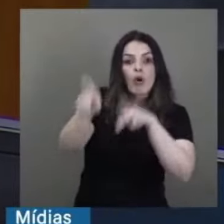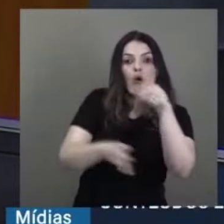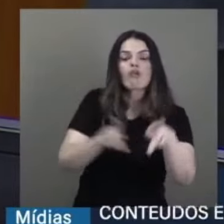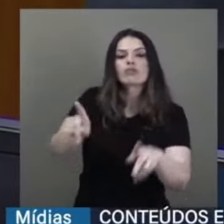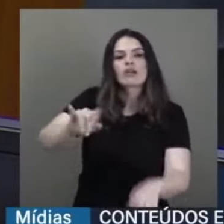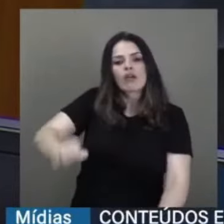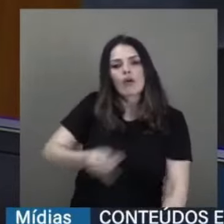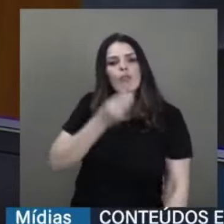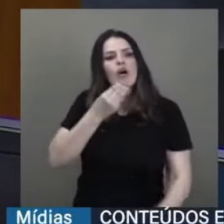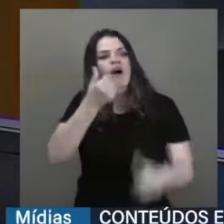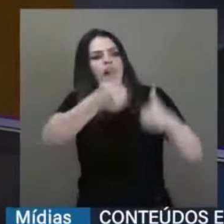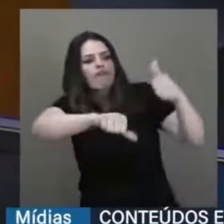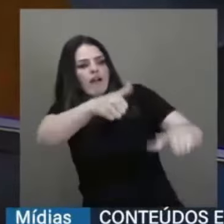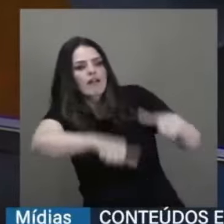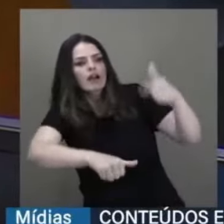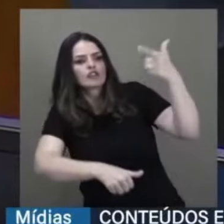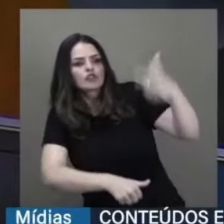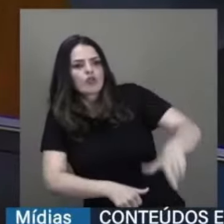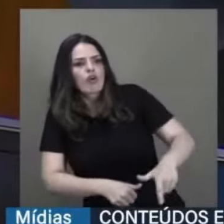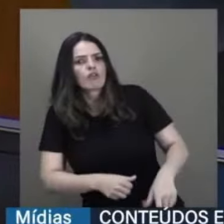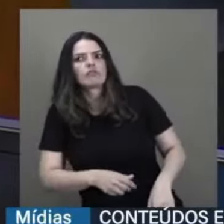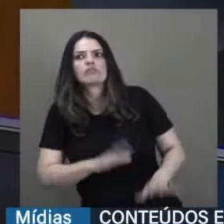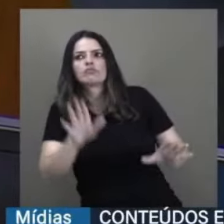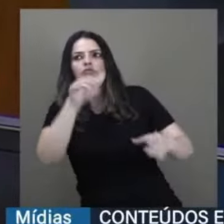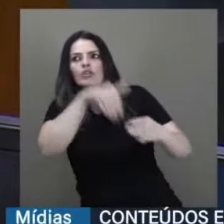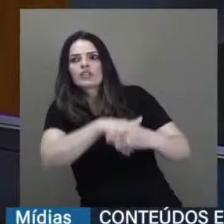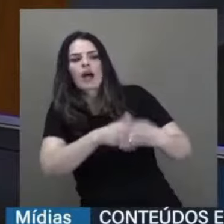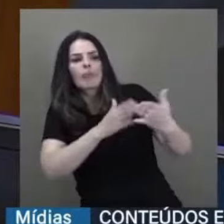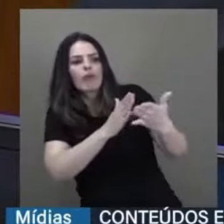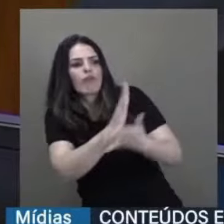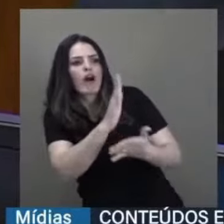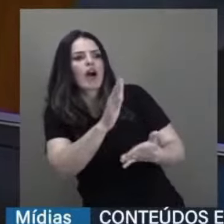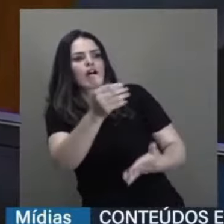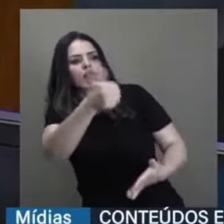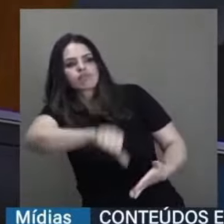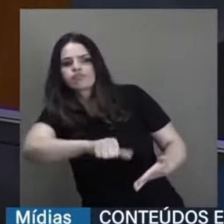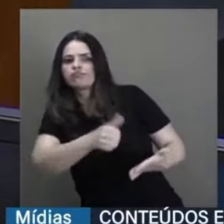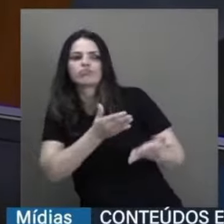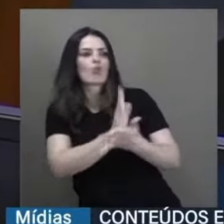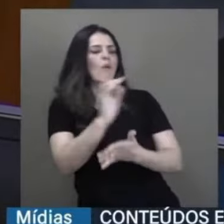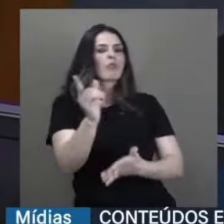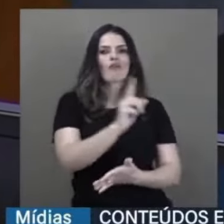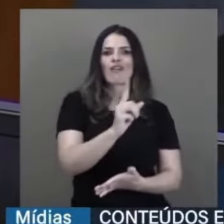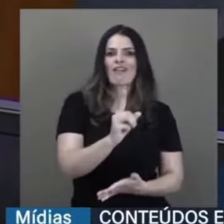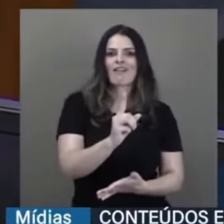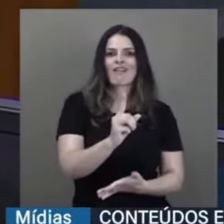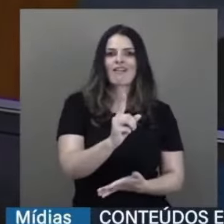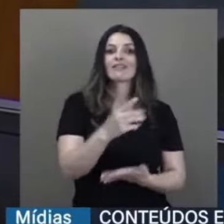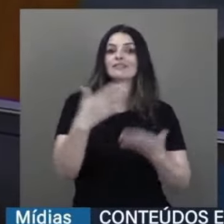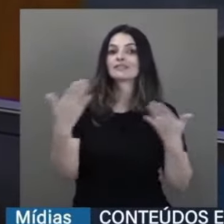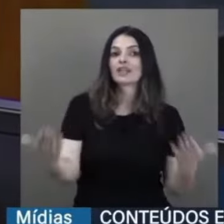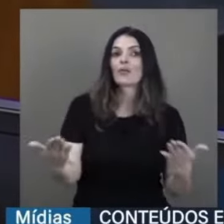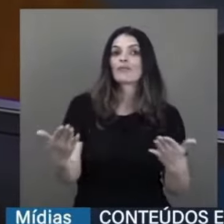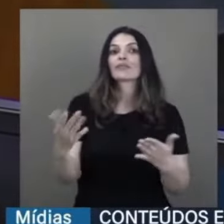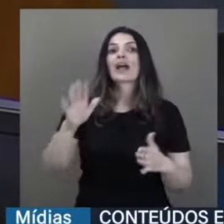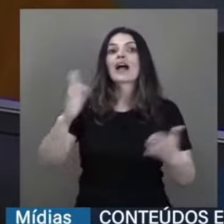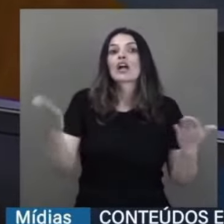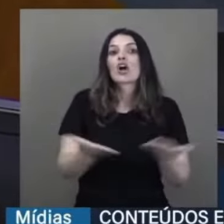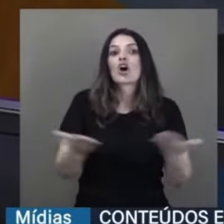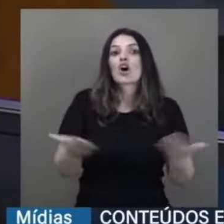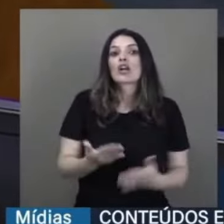de reavaliar e reafirmar a legitimidade de seus representantes em seu terceiro